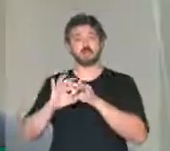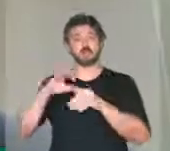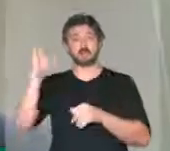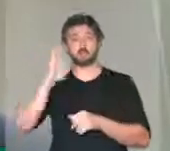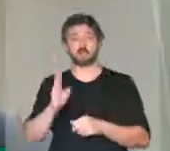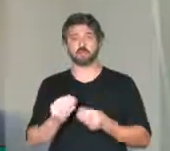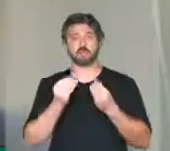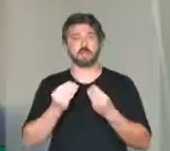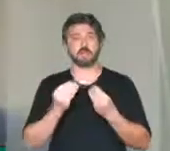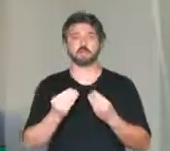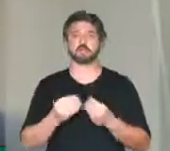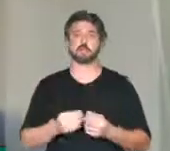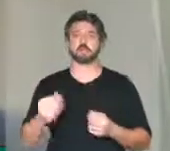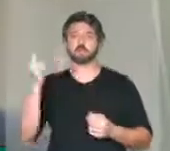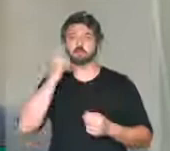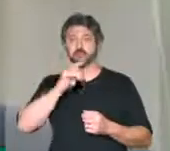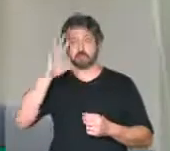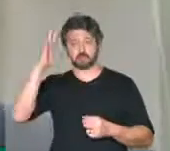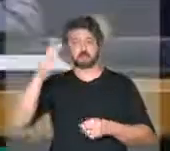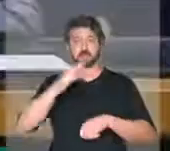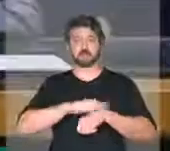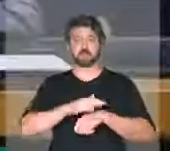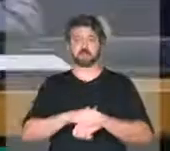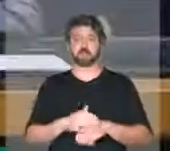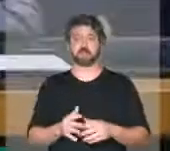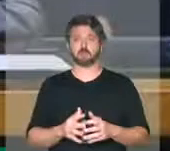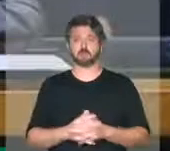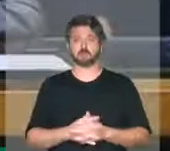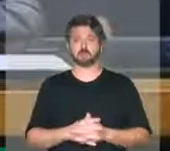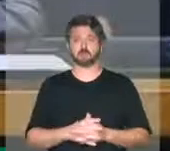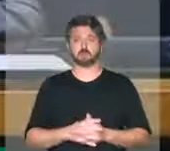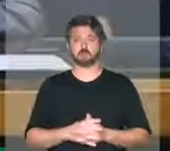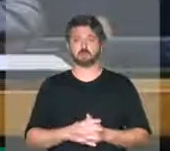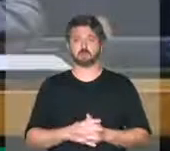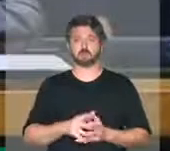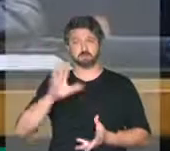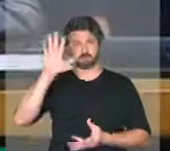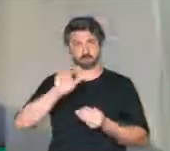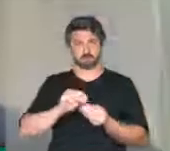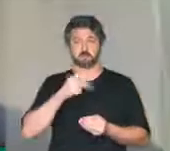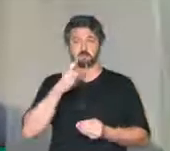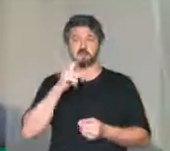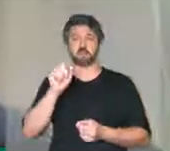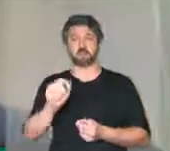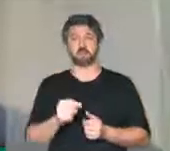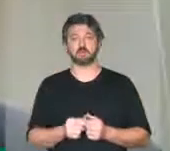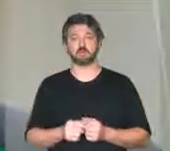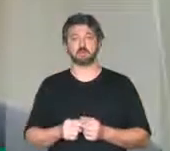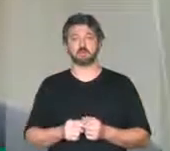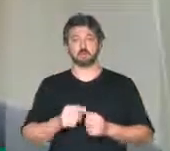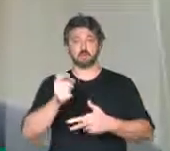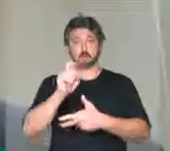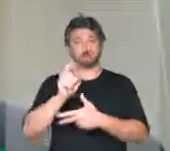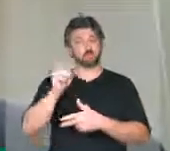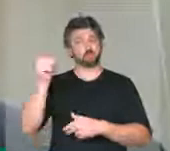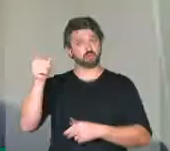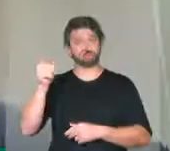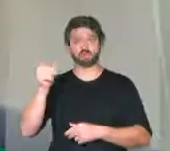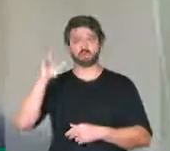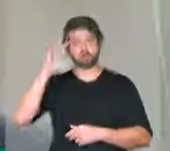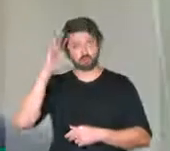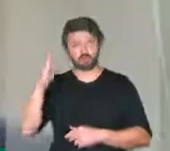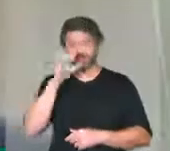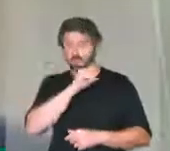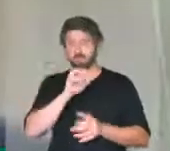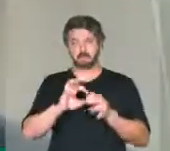Brasil, presidente, para ultrapassar Concluir, esse momento. deputado. Para concluir. E finalizo a minha fala pedindo para que o Poder Executivo possa agir